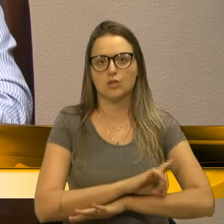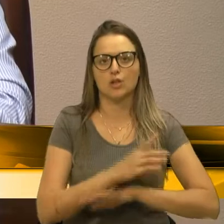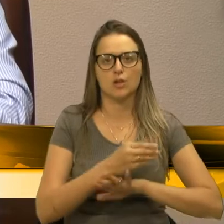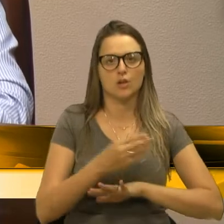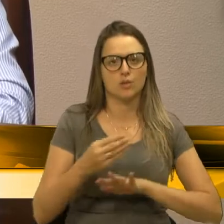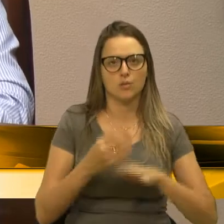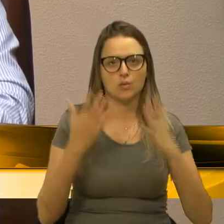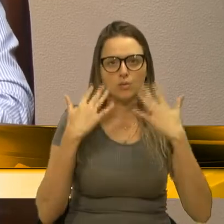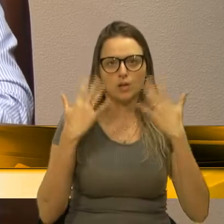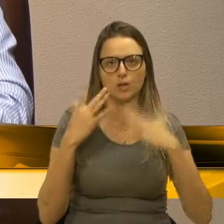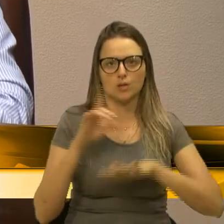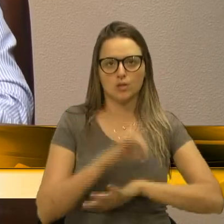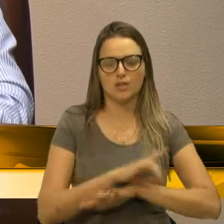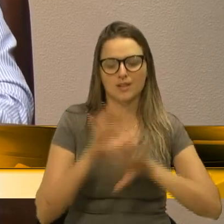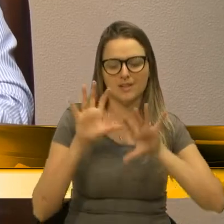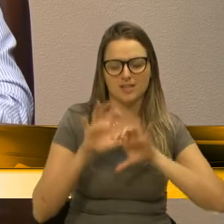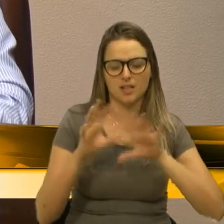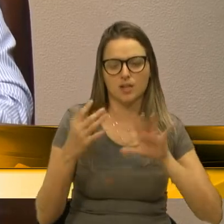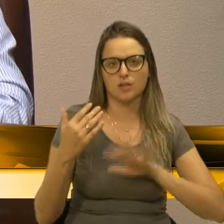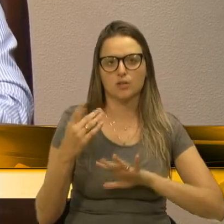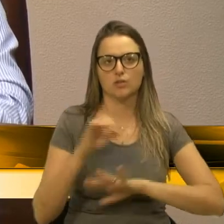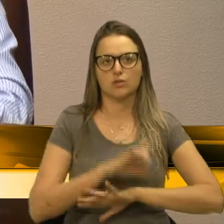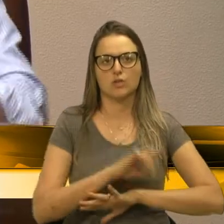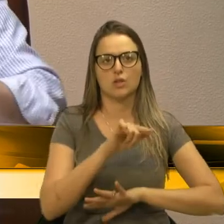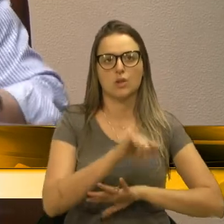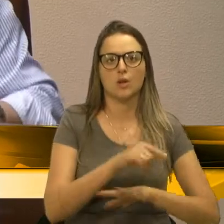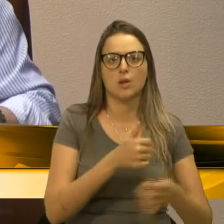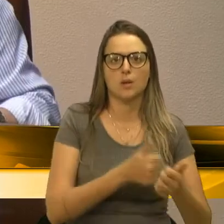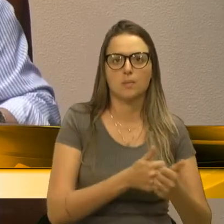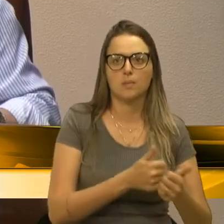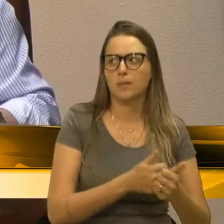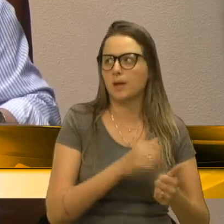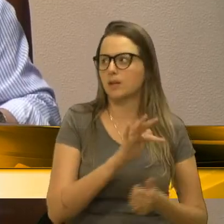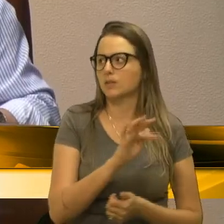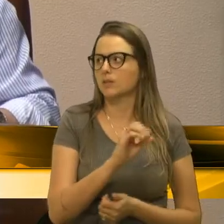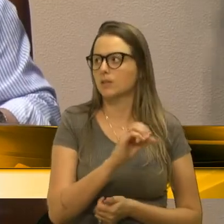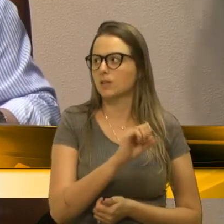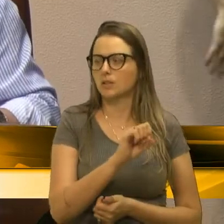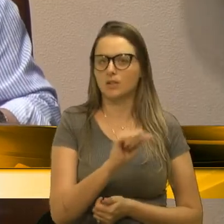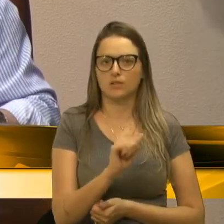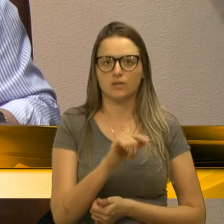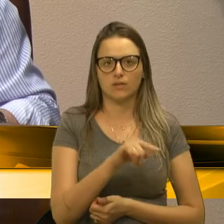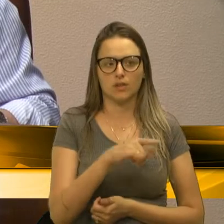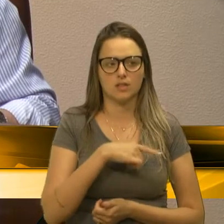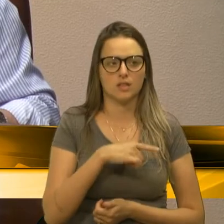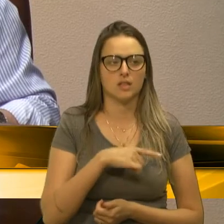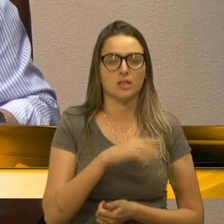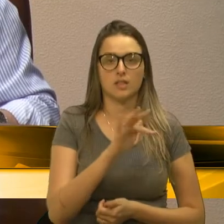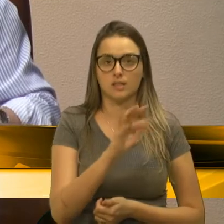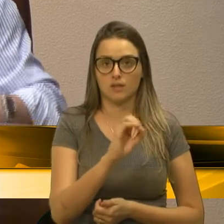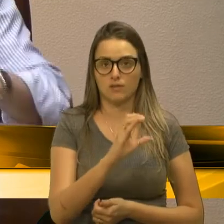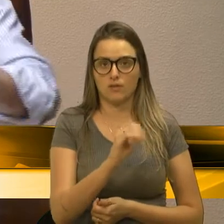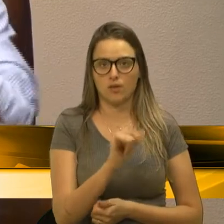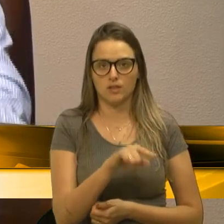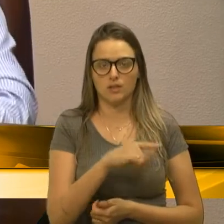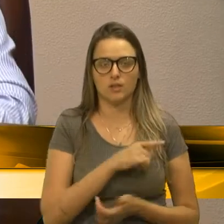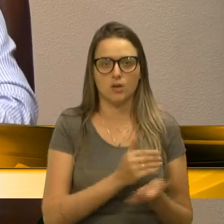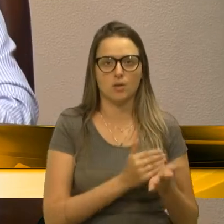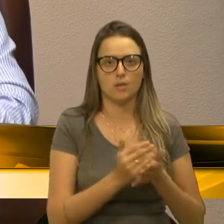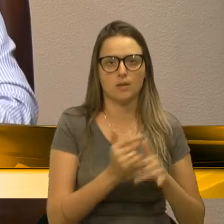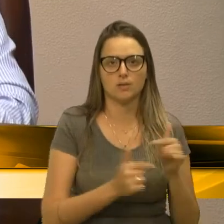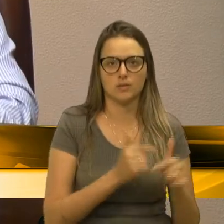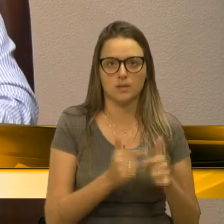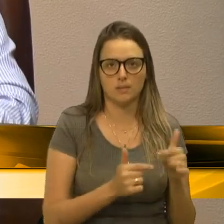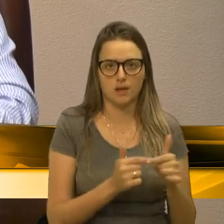muita chuva ou dias muito secos, aquele canto da praça onde fica a fossa fica muito mau cheiro. Então, seriam iniciados os trabalhos no